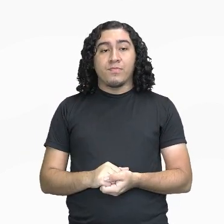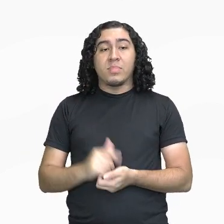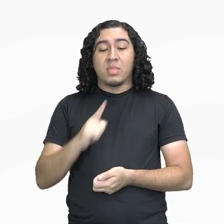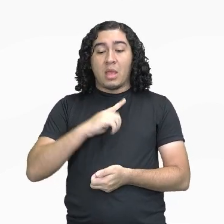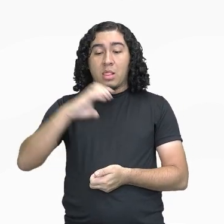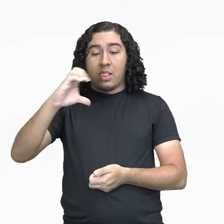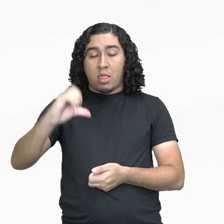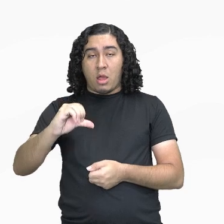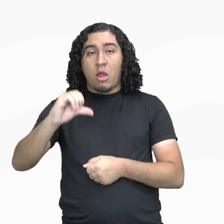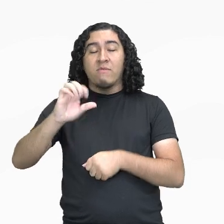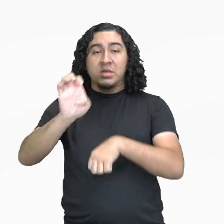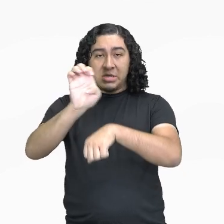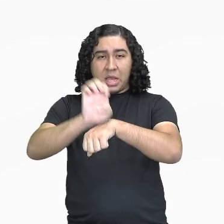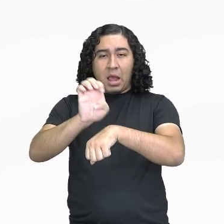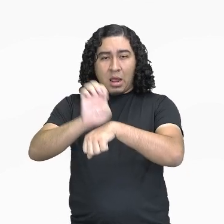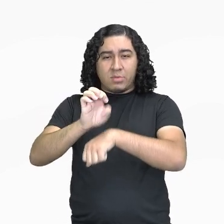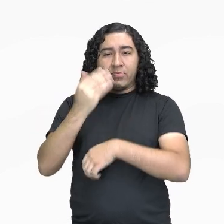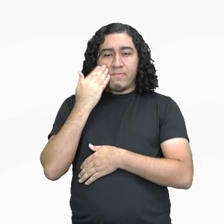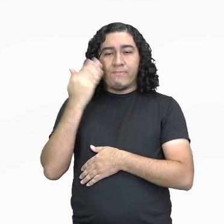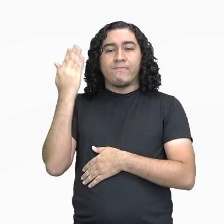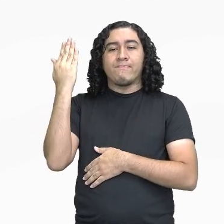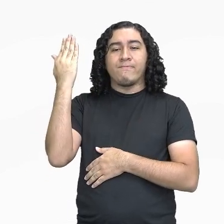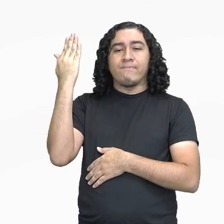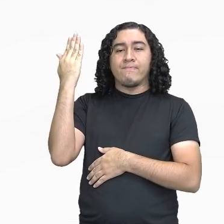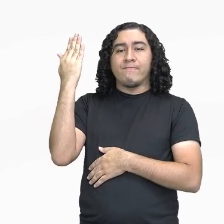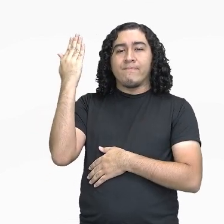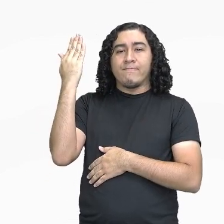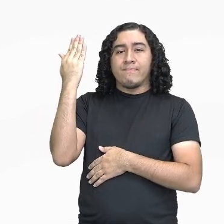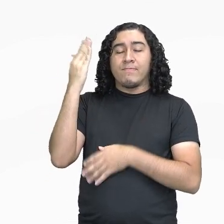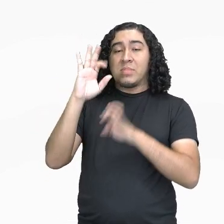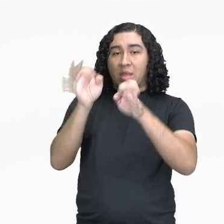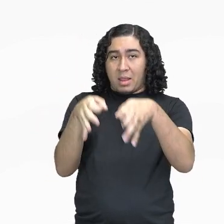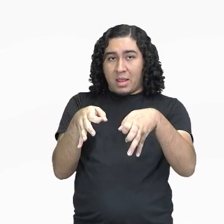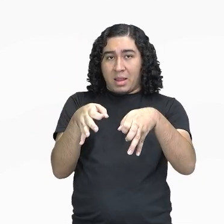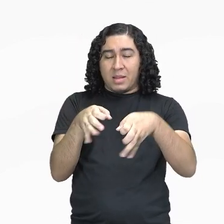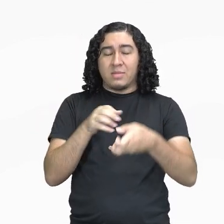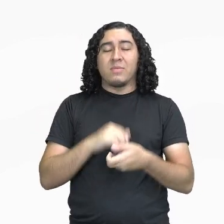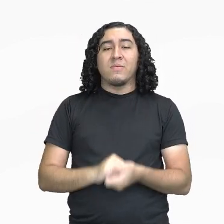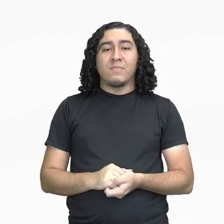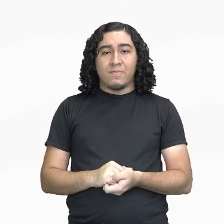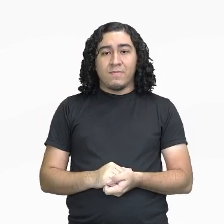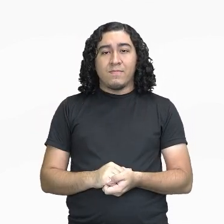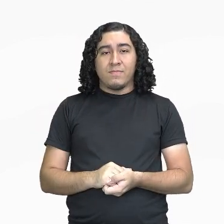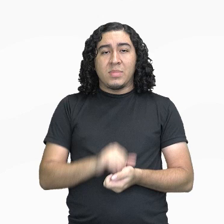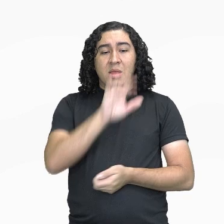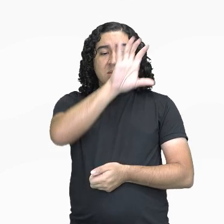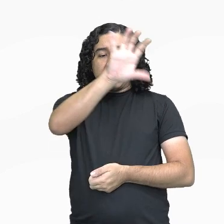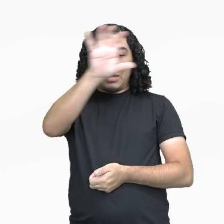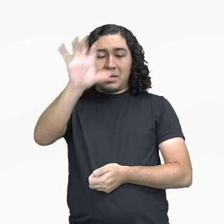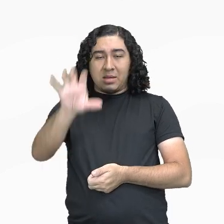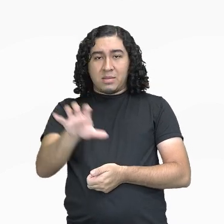9 estados que estão delimitados ali, certinho, os limites ali de cada um